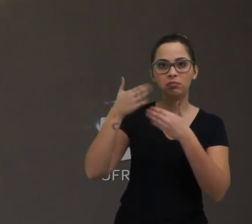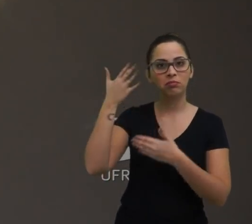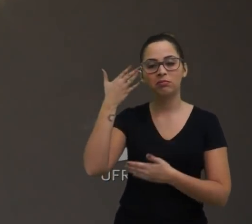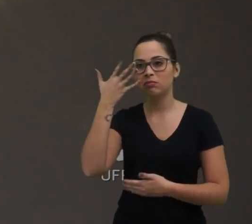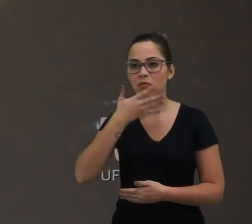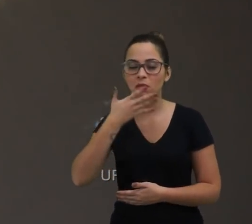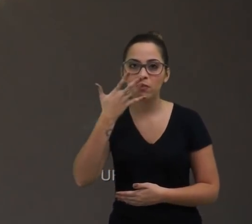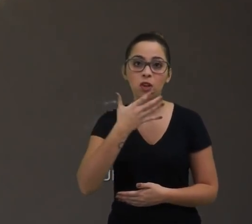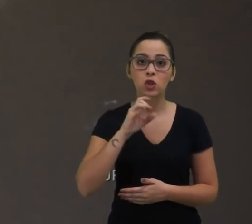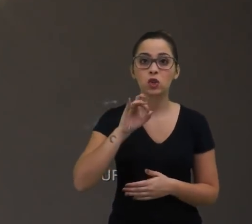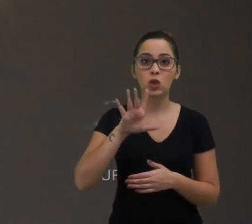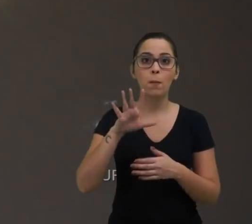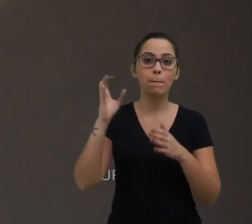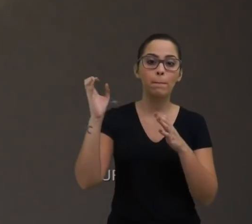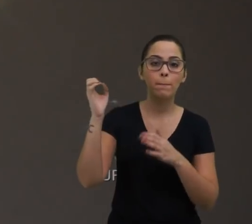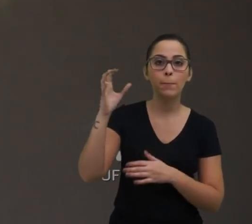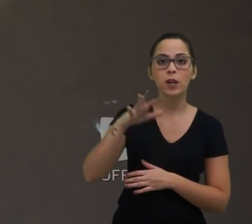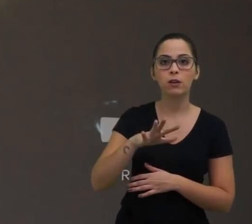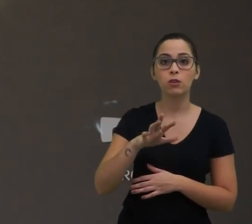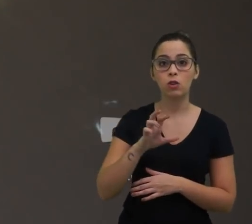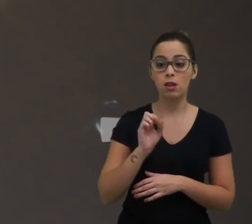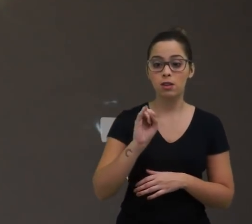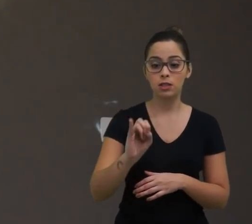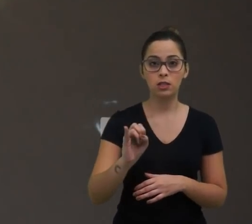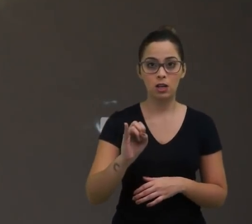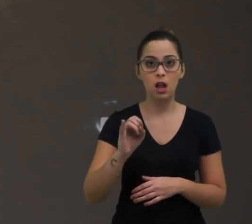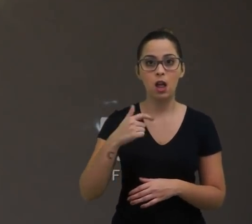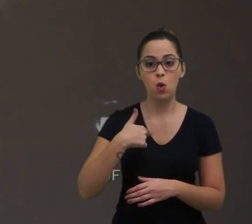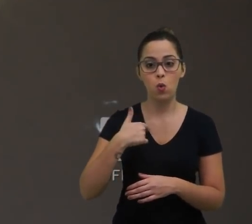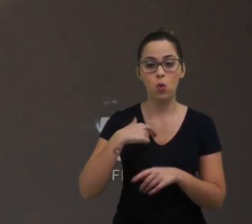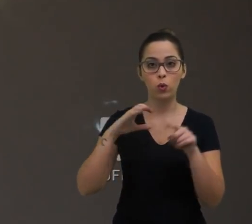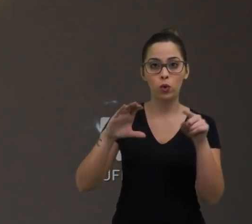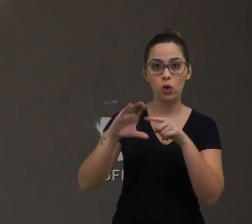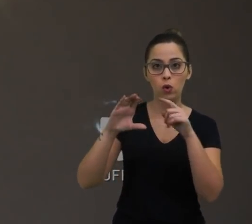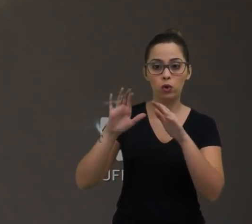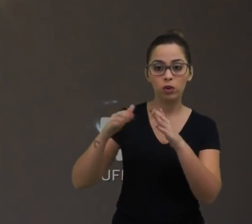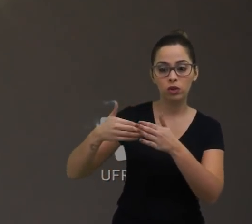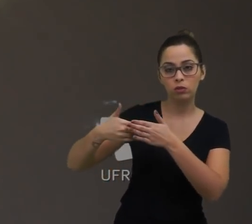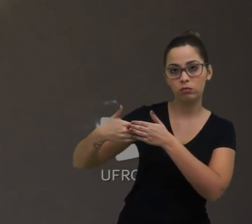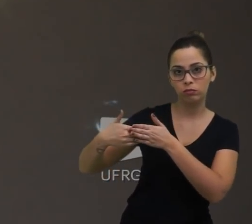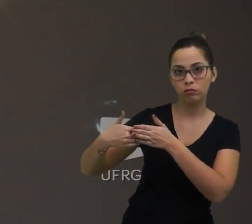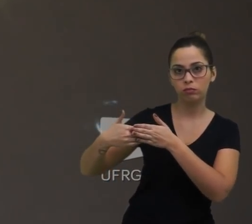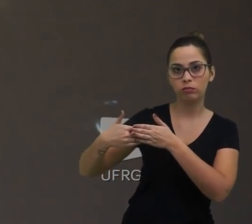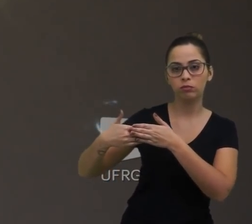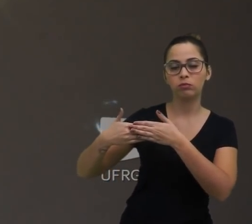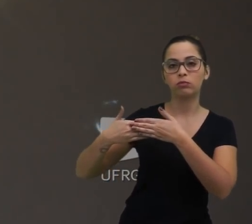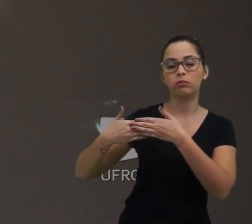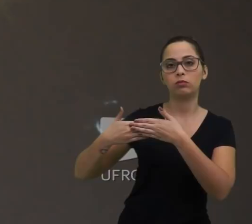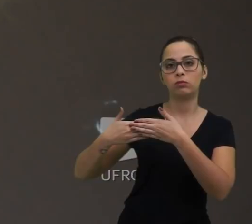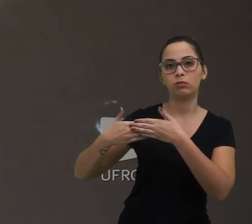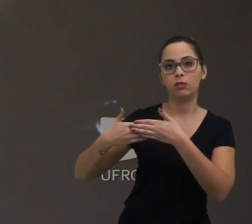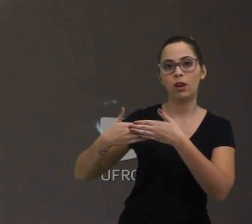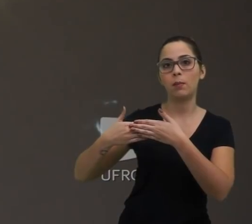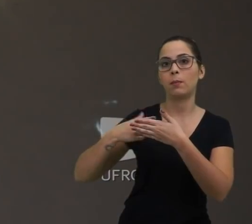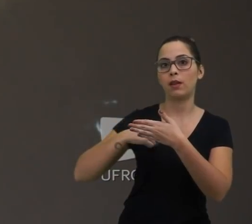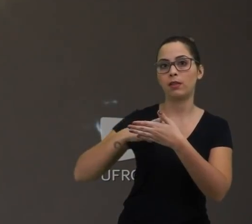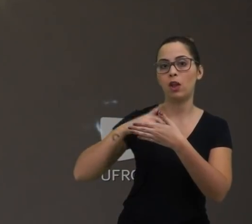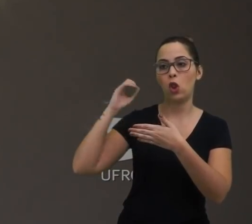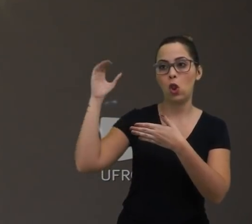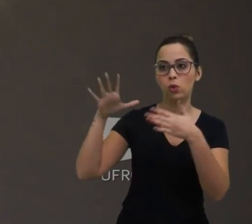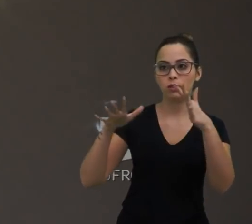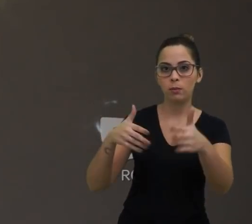vê que não dá nem para enxergar a galáxia nessa imagem aqui, de tão brilhante que é o núcleo. Tá? Eu tenho que bloquear a luz dele para conseguir ver a galáxia onde é que esse quasar